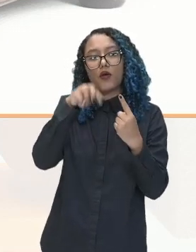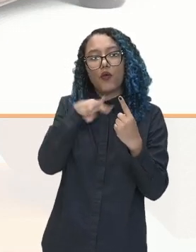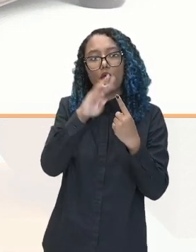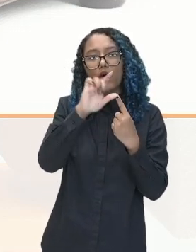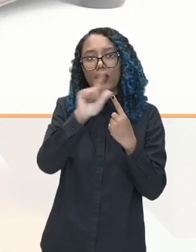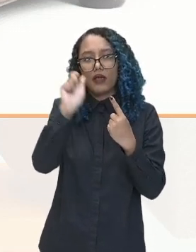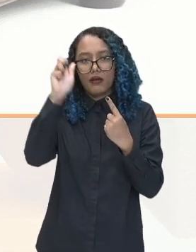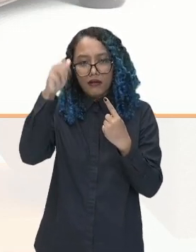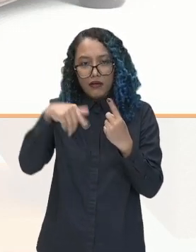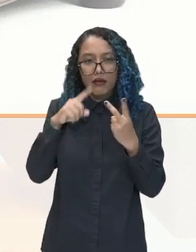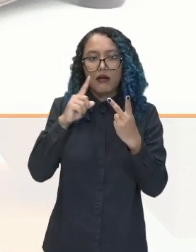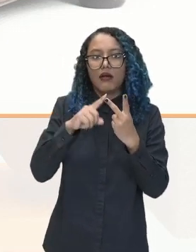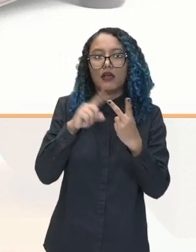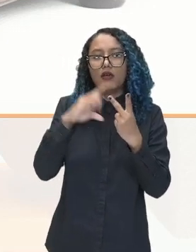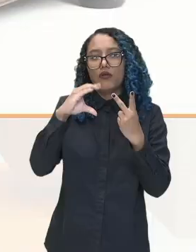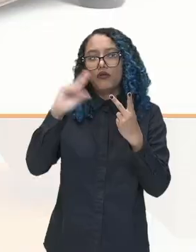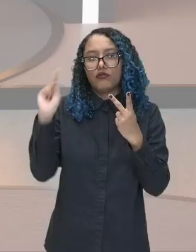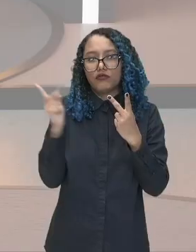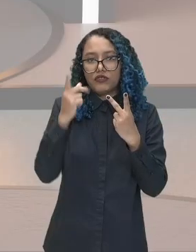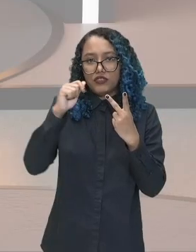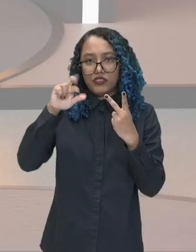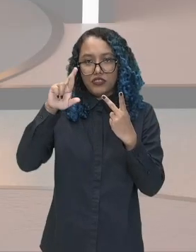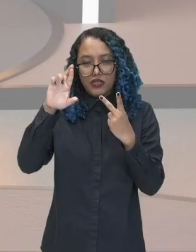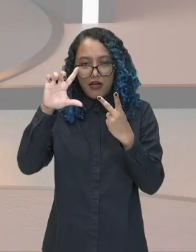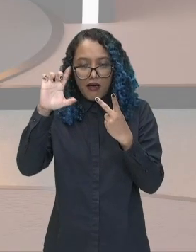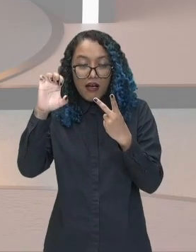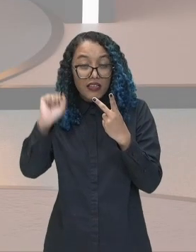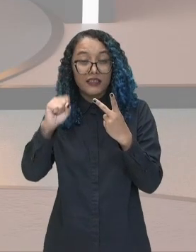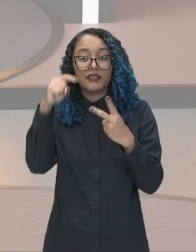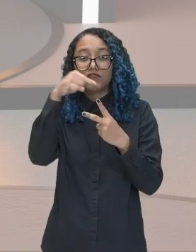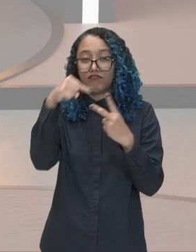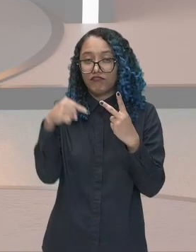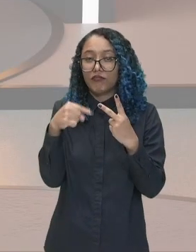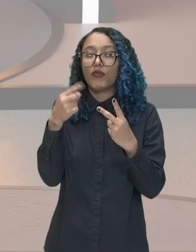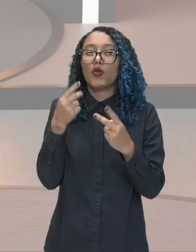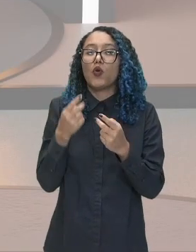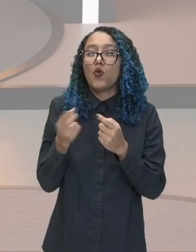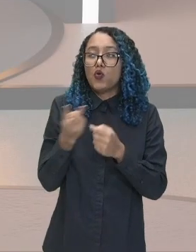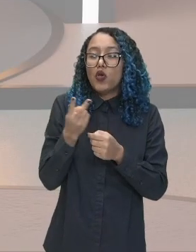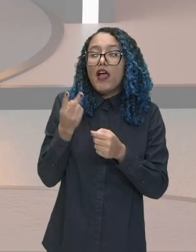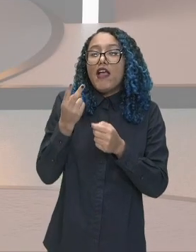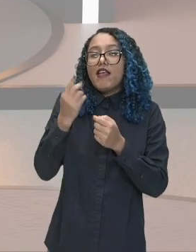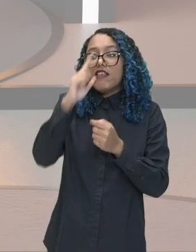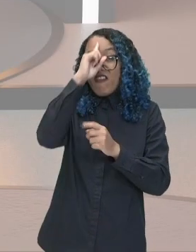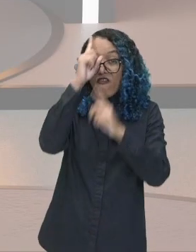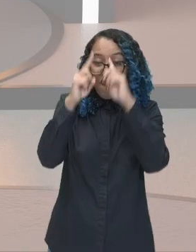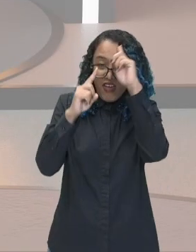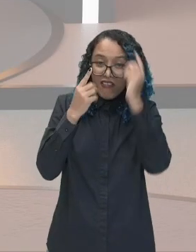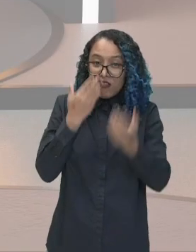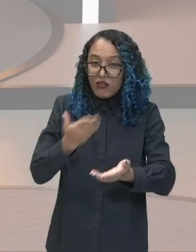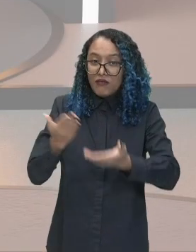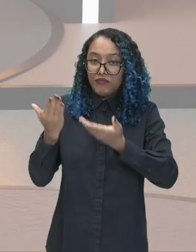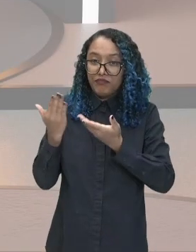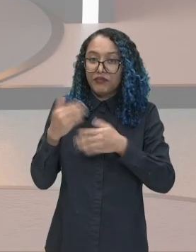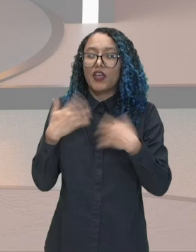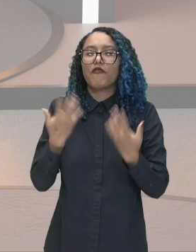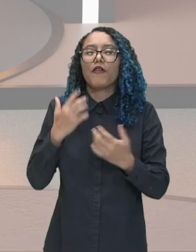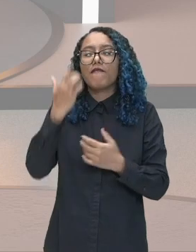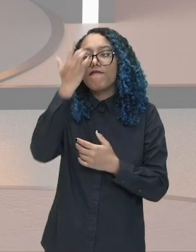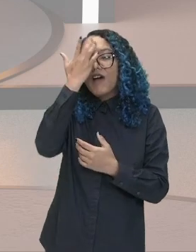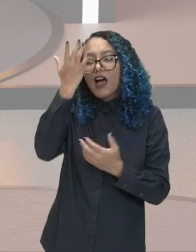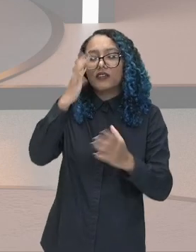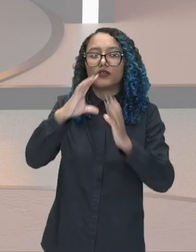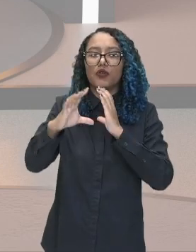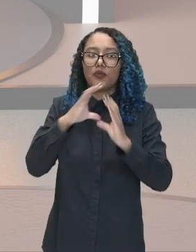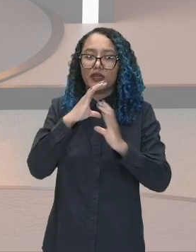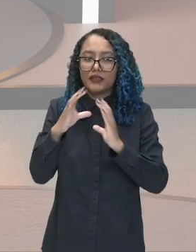né? O telégrafo vai facilitar essa comunicação entre as pessoas e vai facilitar e agilizar